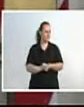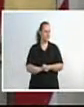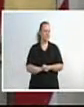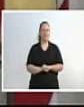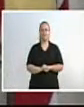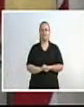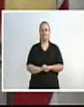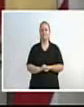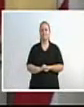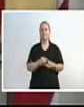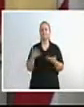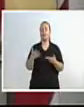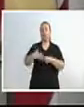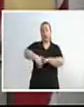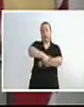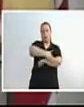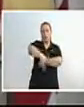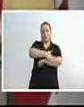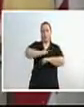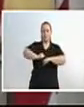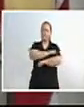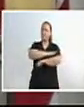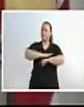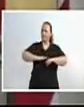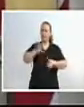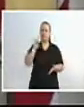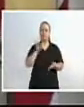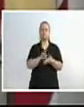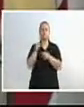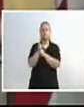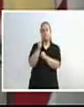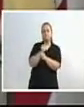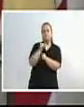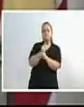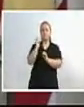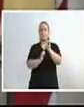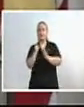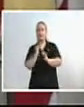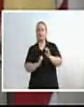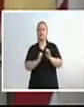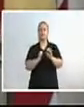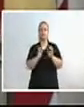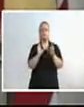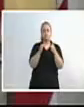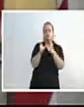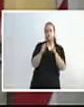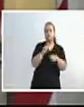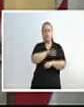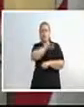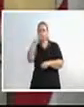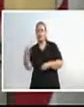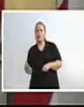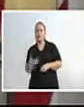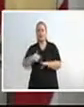pavimentada, tivemos a instalação de várias empresas, a construção de vários galpões e realmente uma área que era